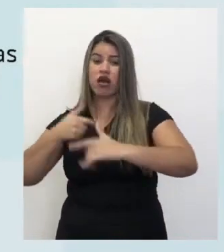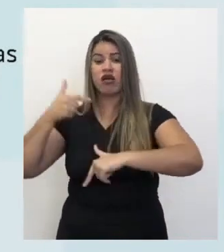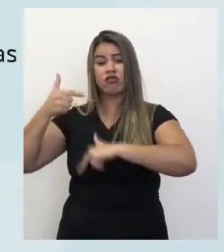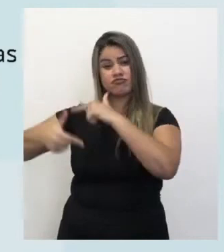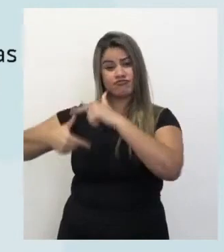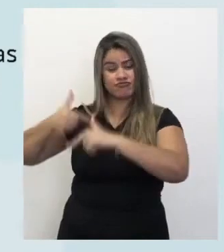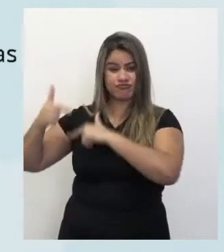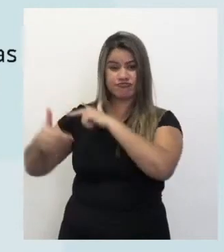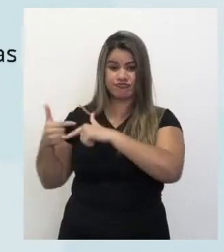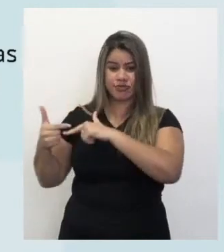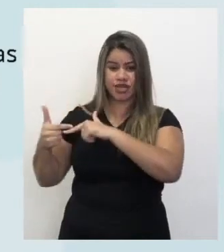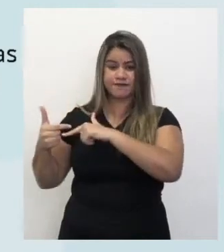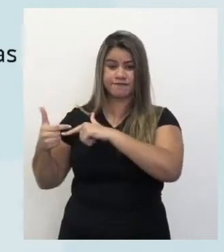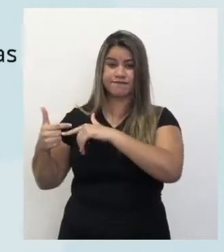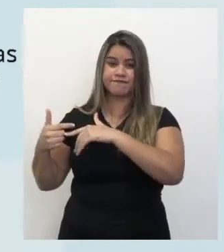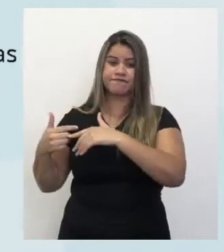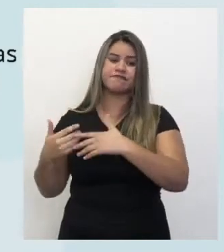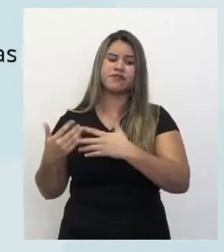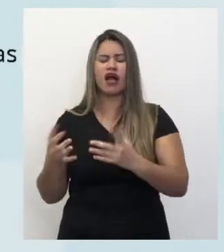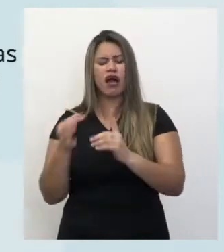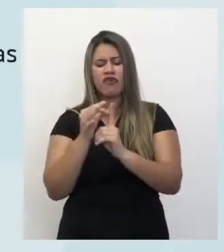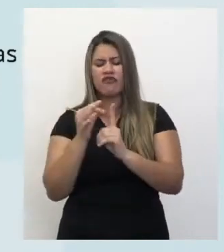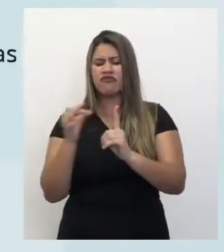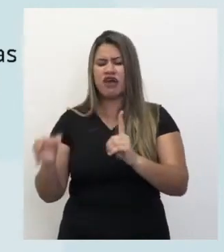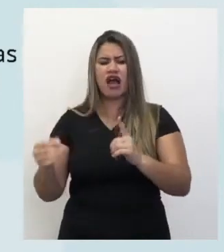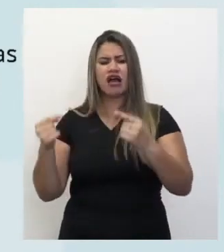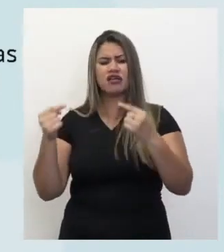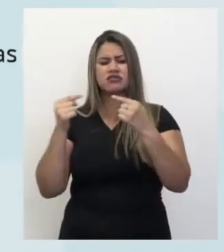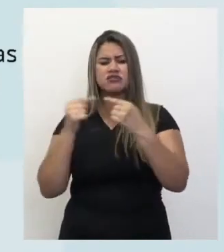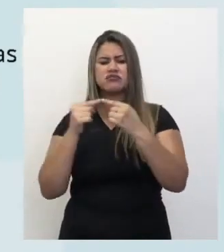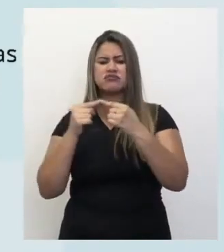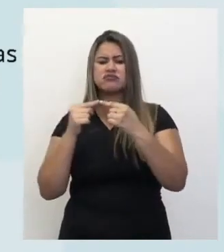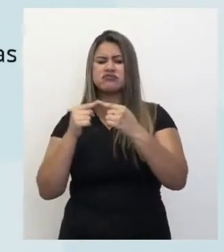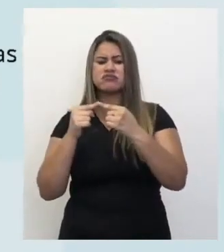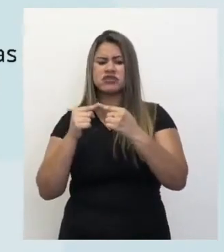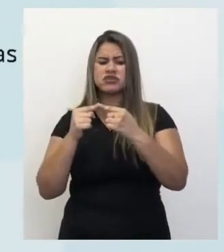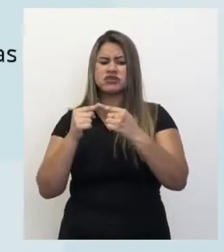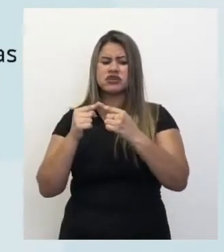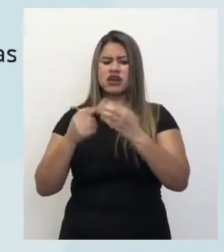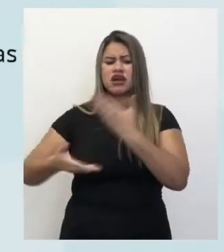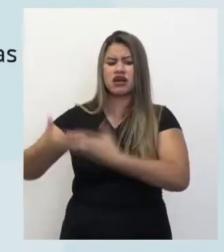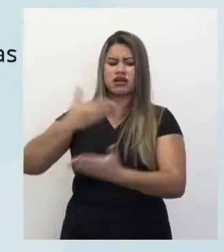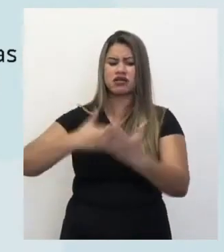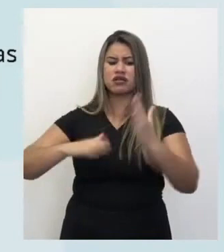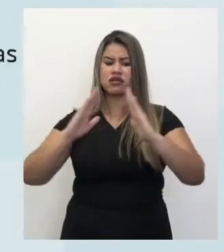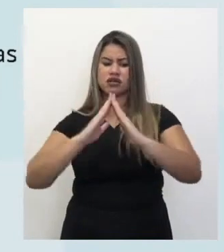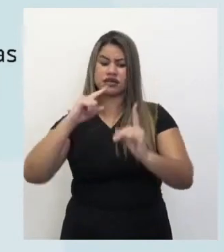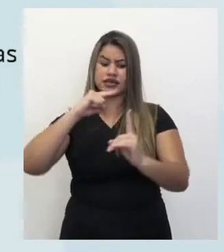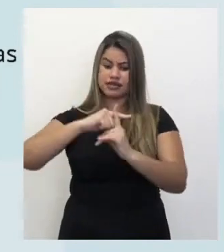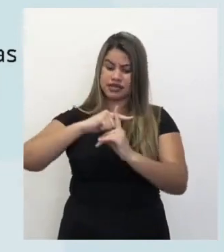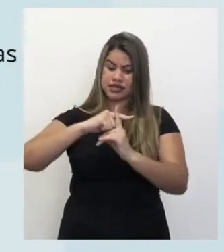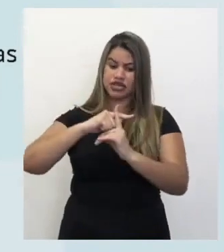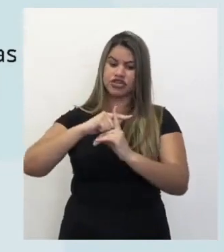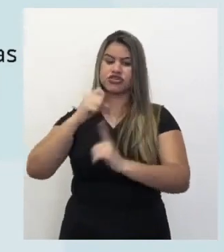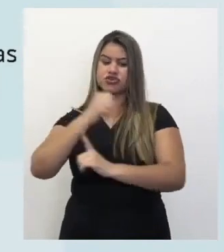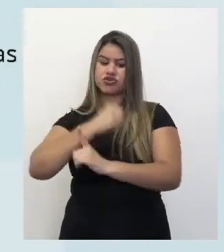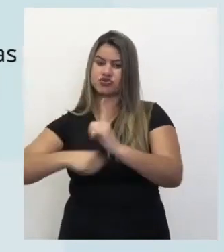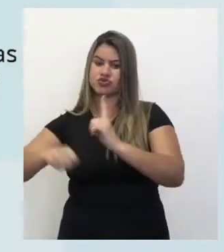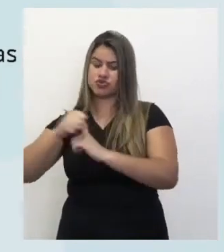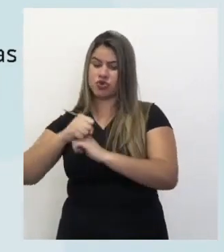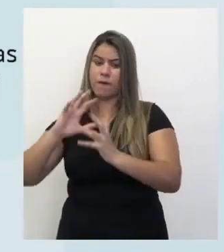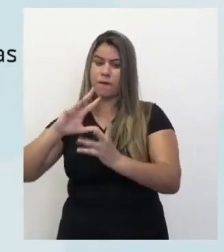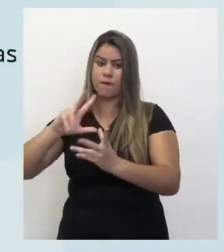enfim, trabalham. O que a frase do bispo de Lyon pode indicar sobre as relações entre igreja e sociedade no